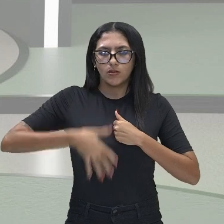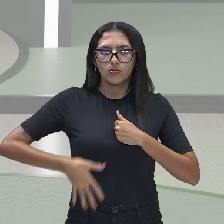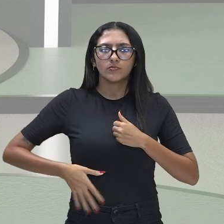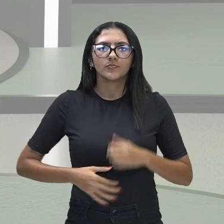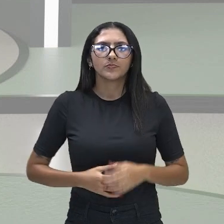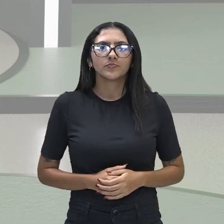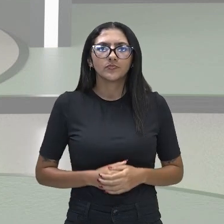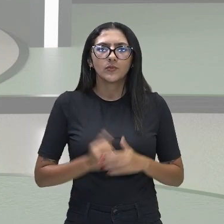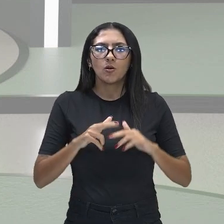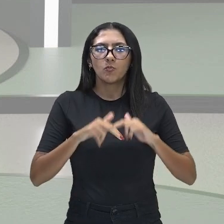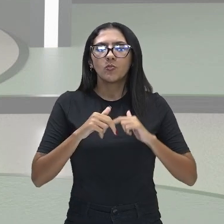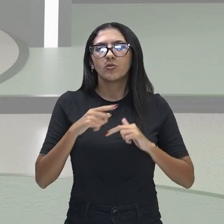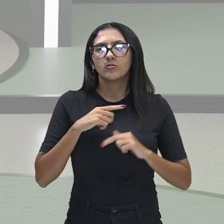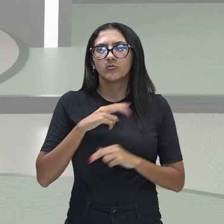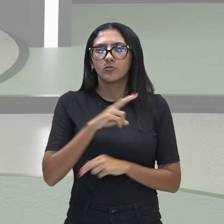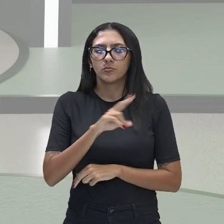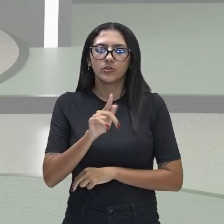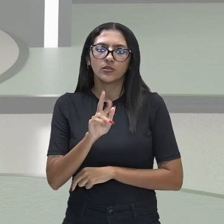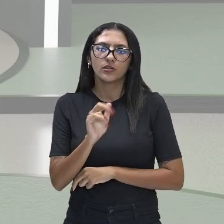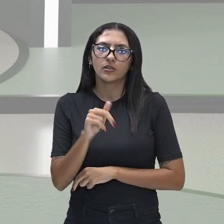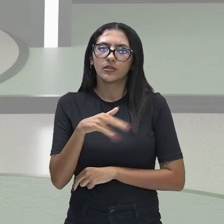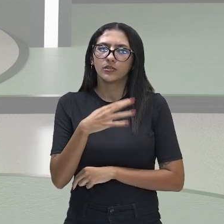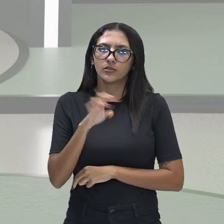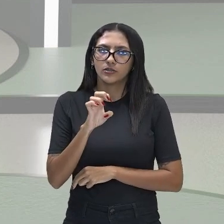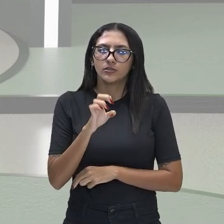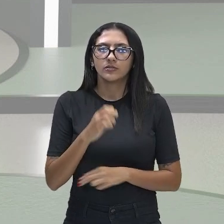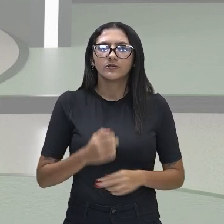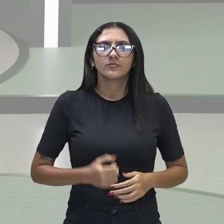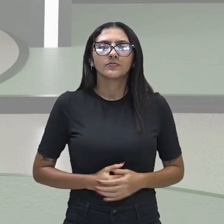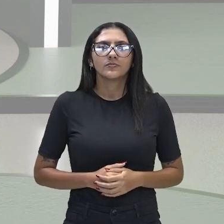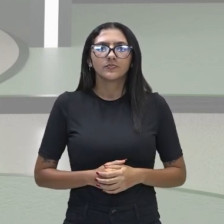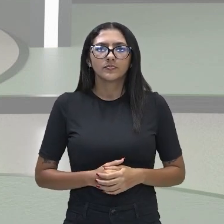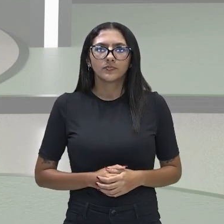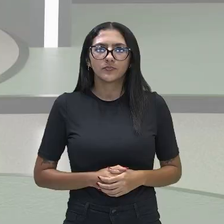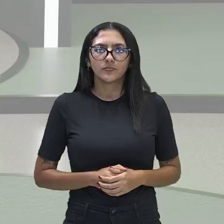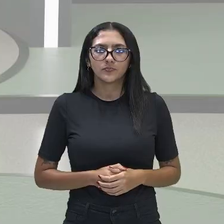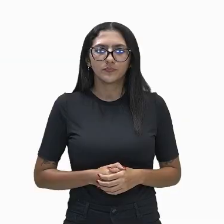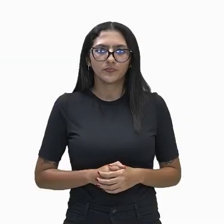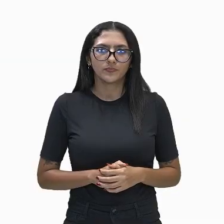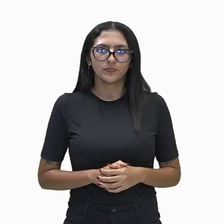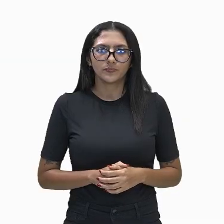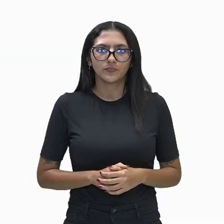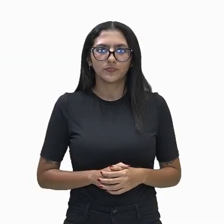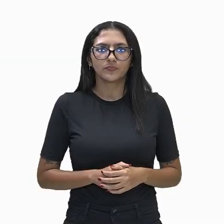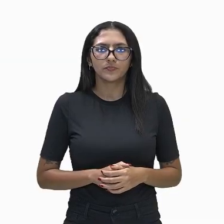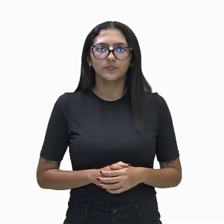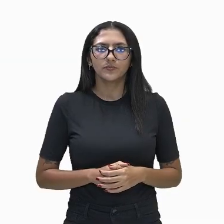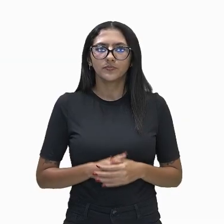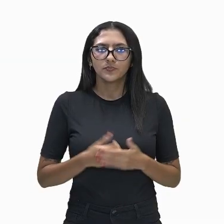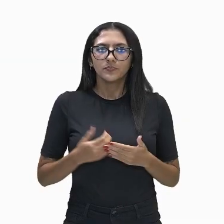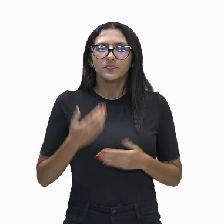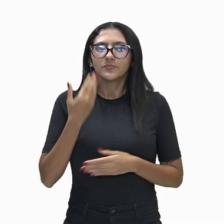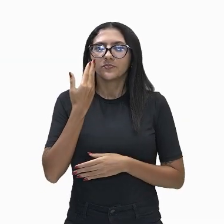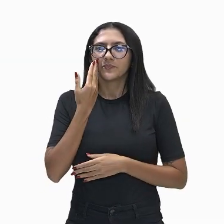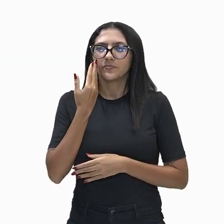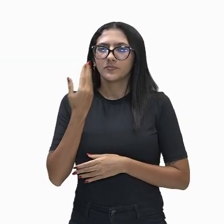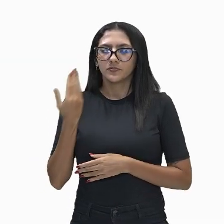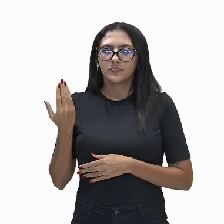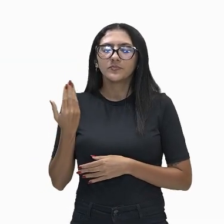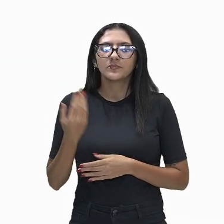isso é chamada de grande circulação. De acordo com o caminho que o